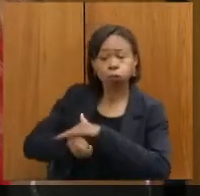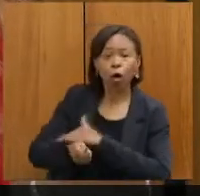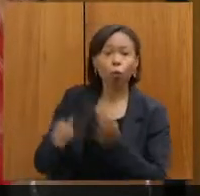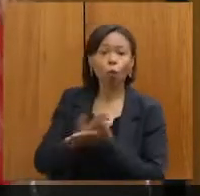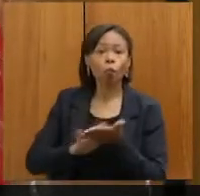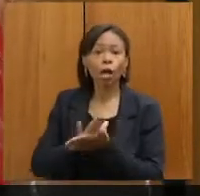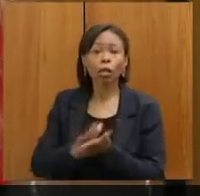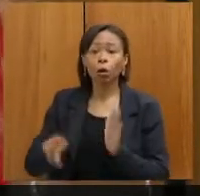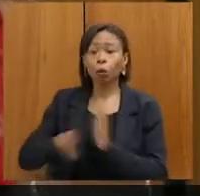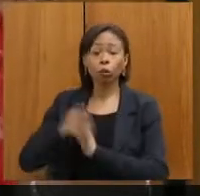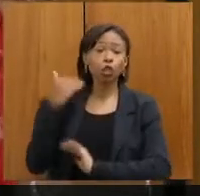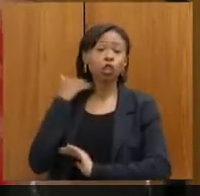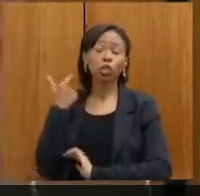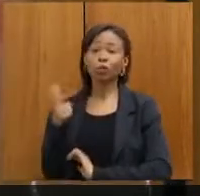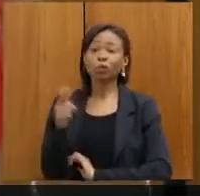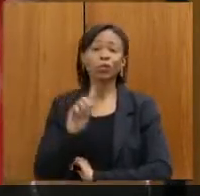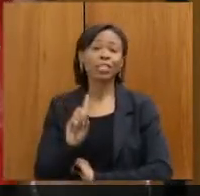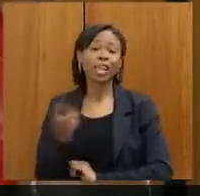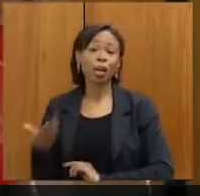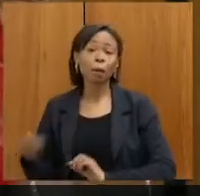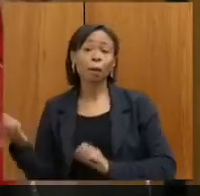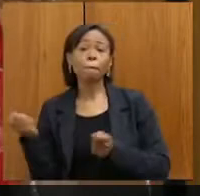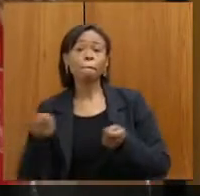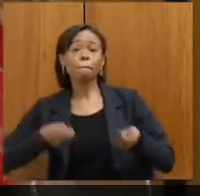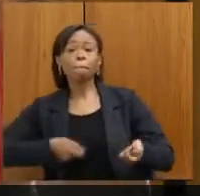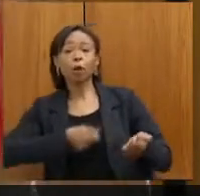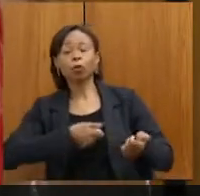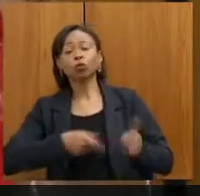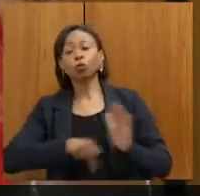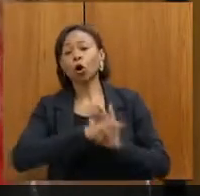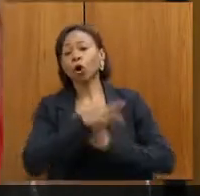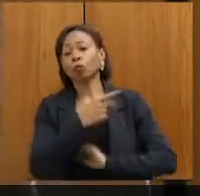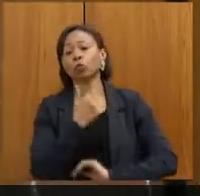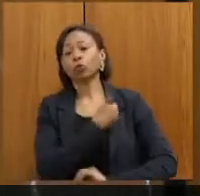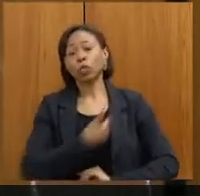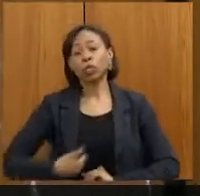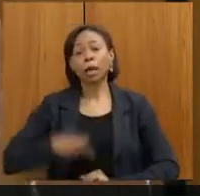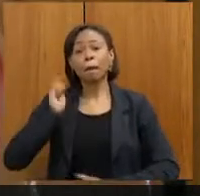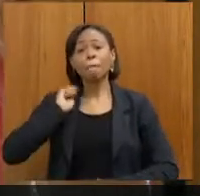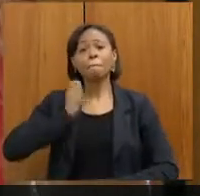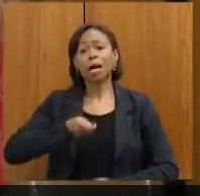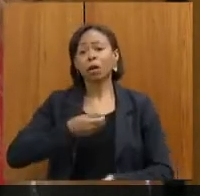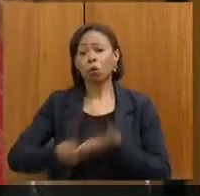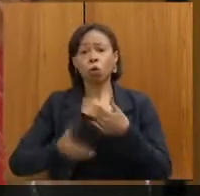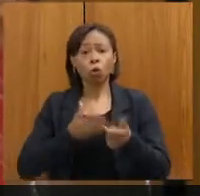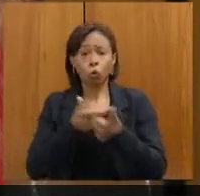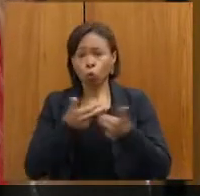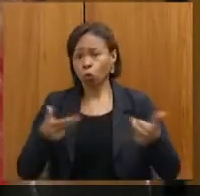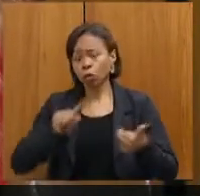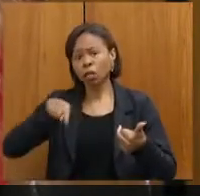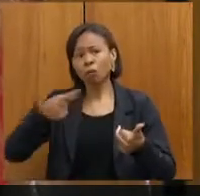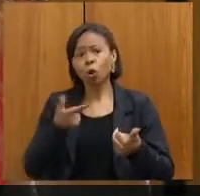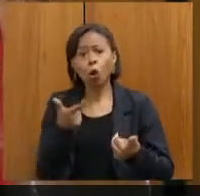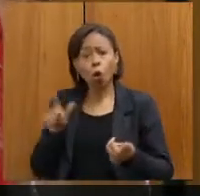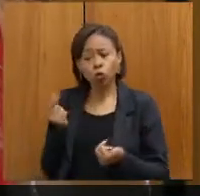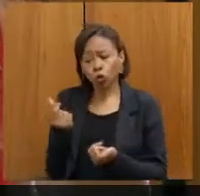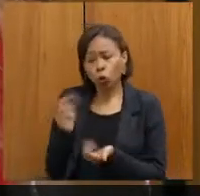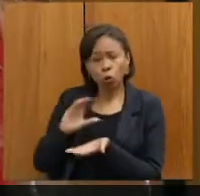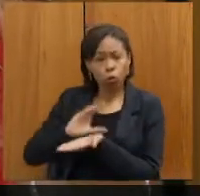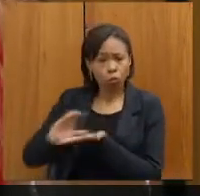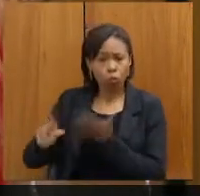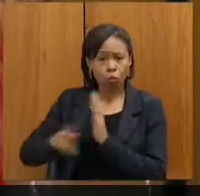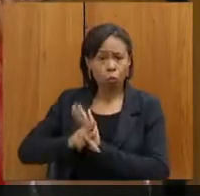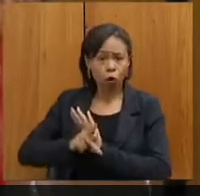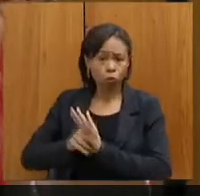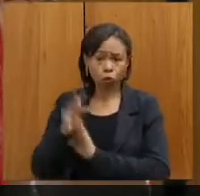se jogam no caixa do estado você pega o dinheiro do fundeb paga Qualquer coisa Qualquer coisa e depois vai empenhar com recurso específico do fundeb